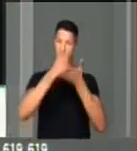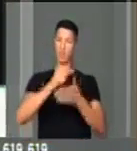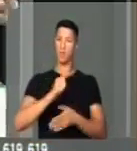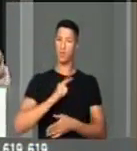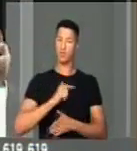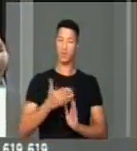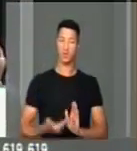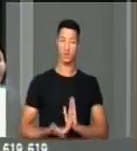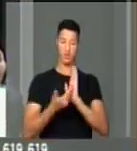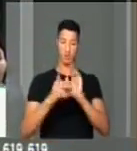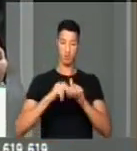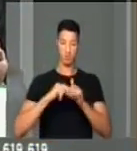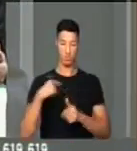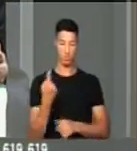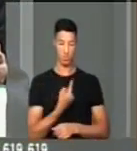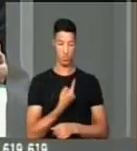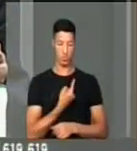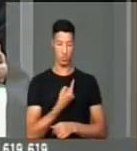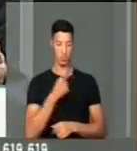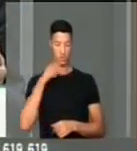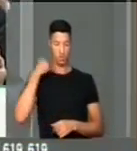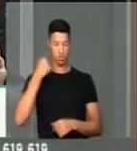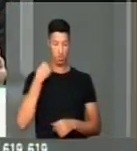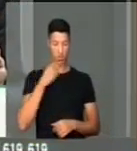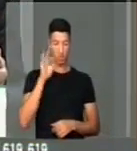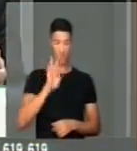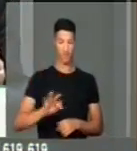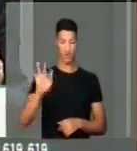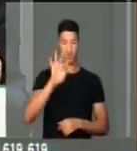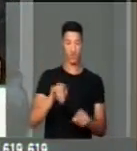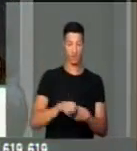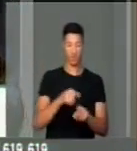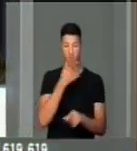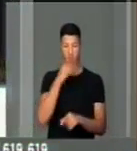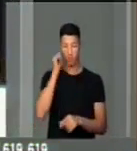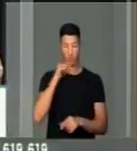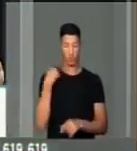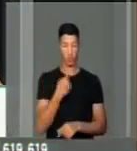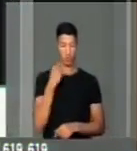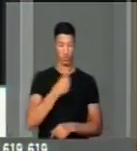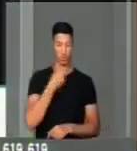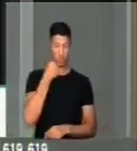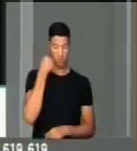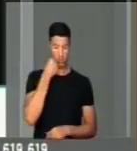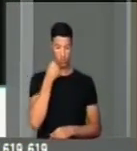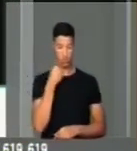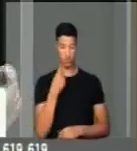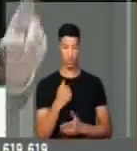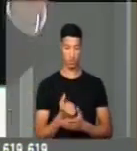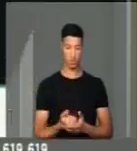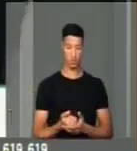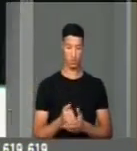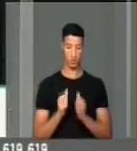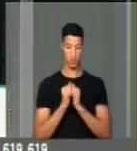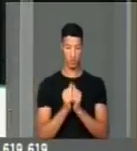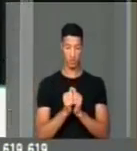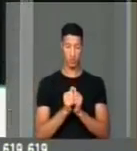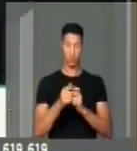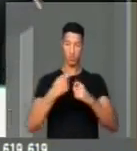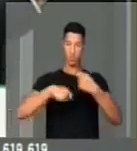tem nessa casa pelos nossos deputados federais e deputados, nossos senadores, com